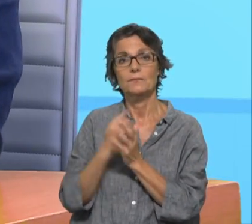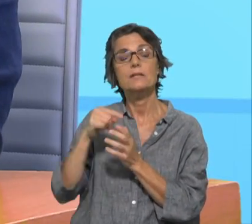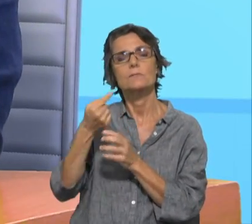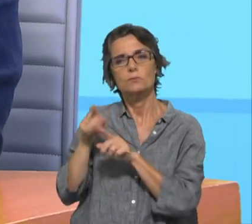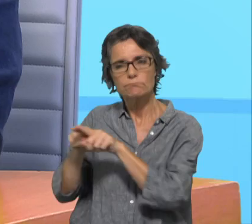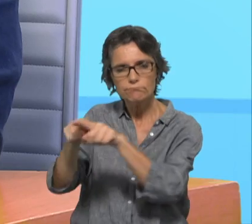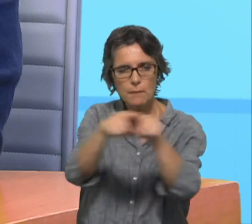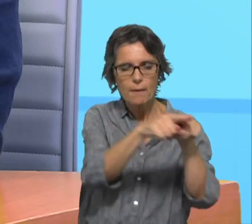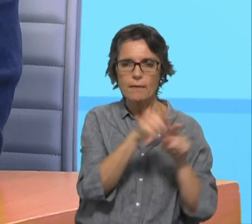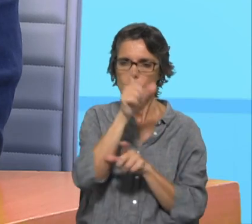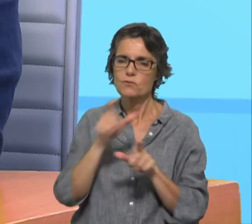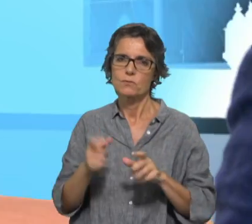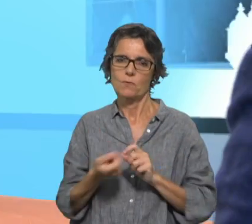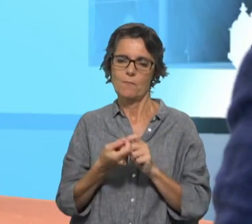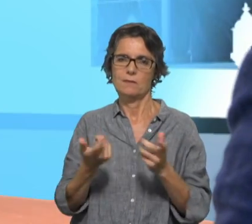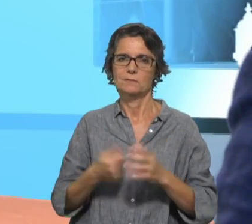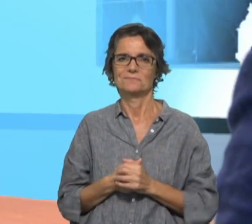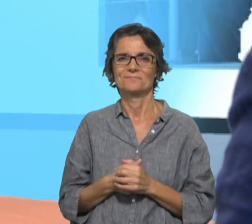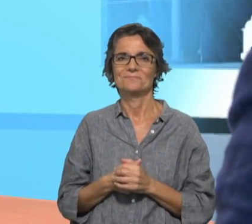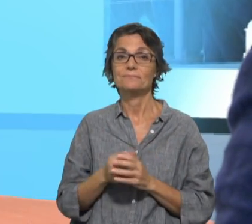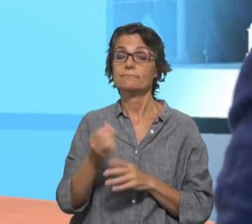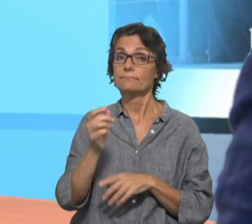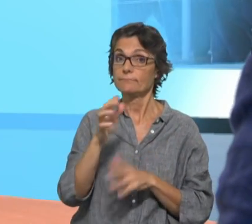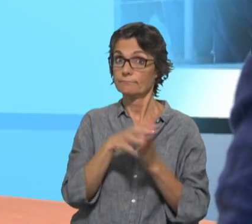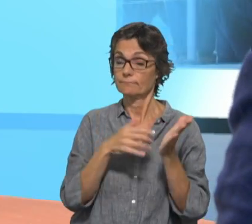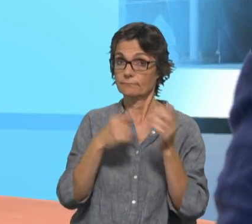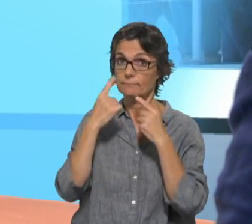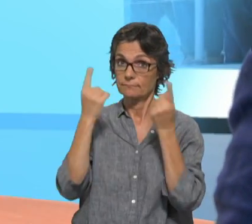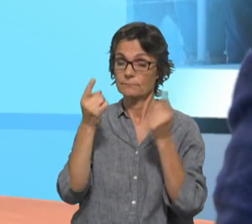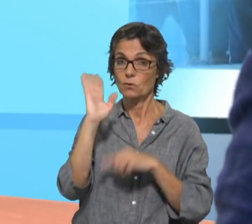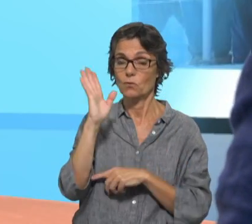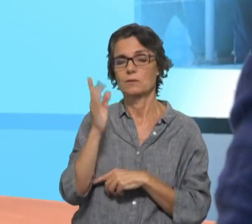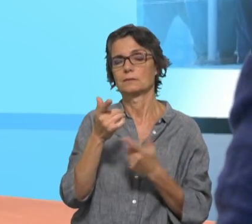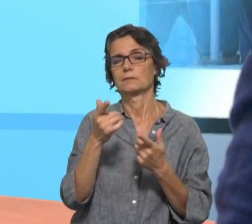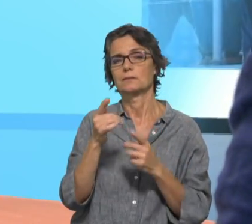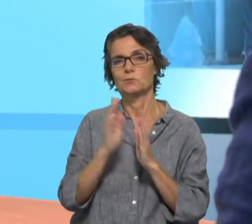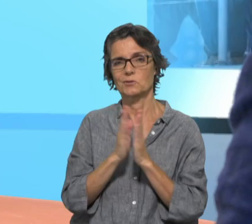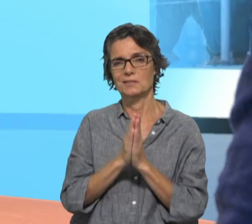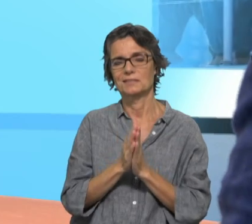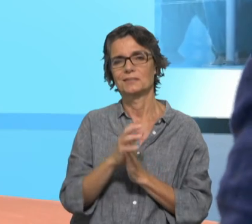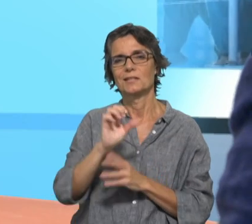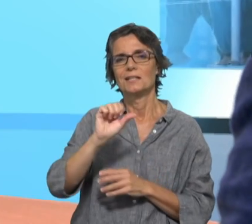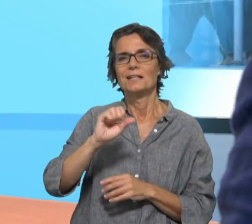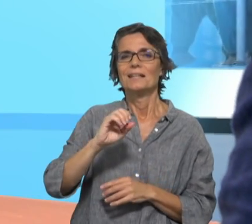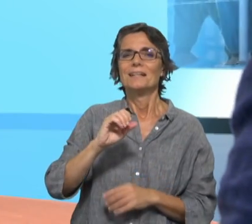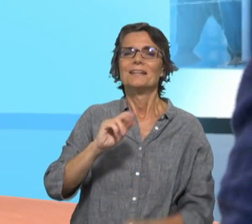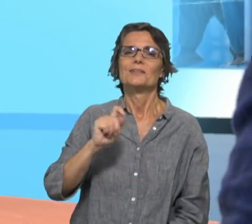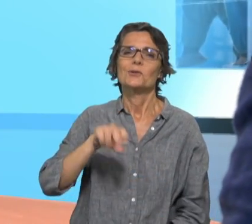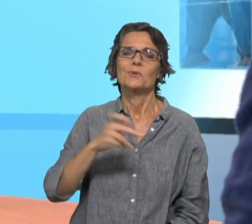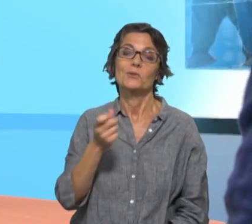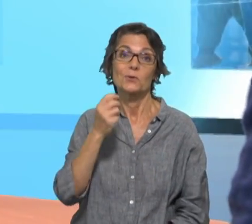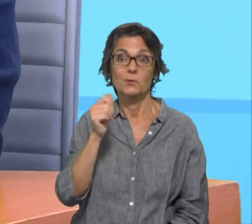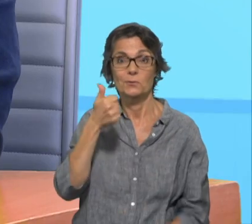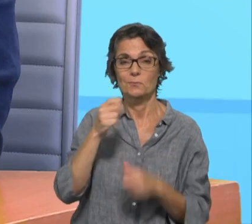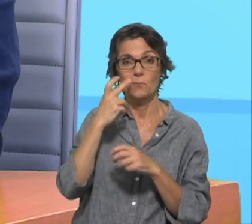irmãos. Bons textos, sem dúvida, para lançar este Congresso Eucarístico, que agora inicia no Equador. Padre Carlos Aquino, muito obrigado, boa viagem para o Congresso